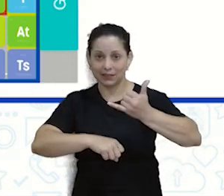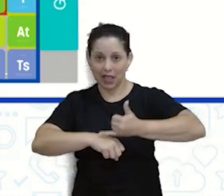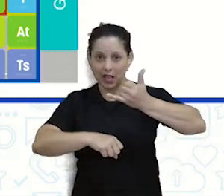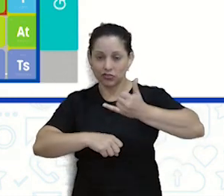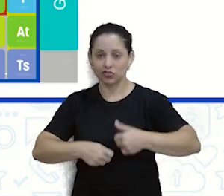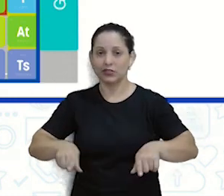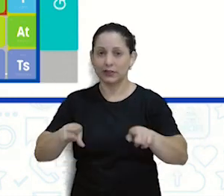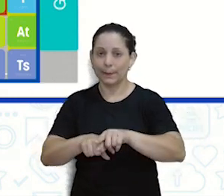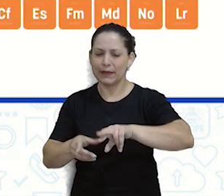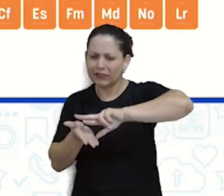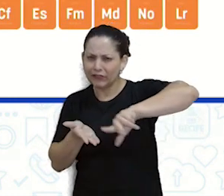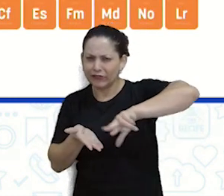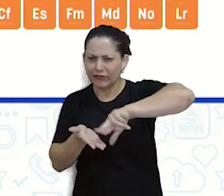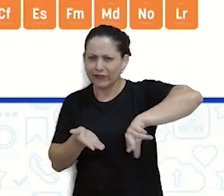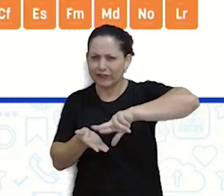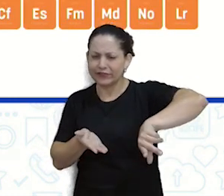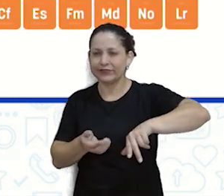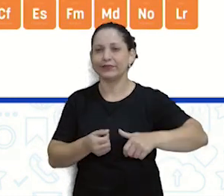tá?